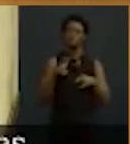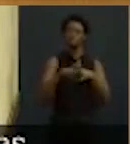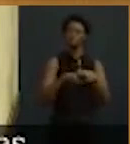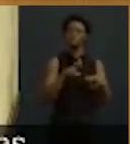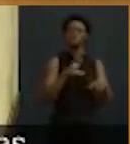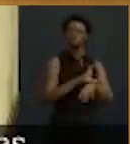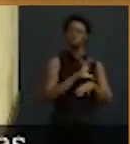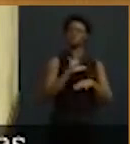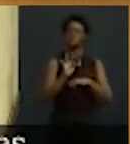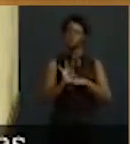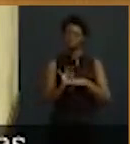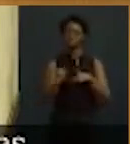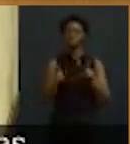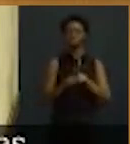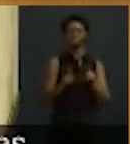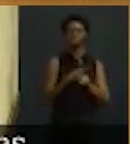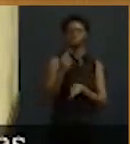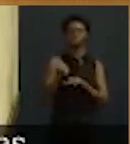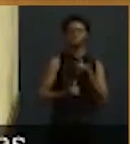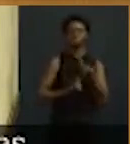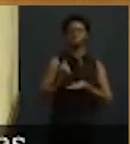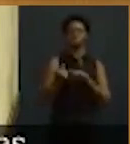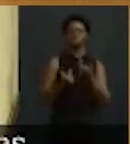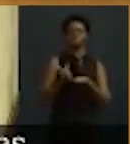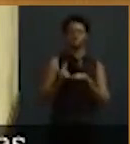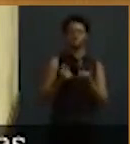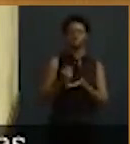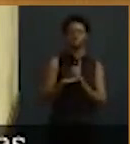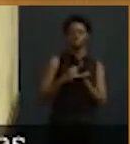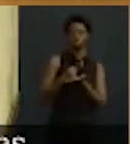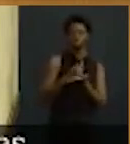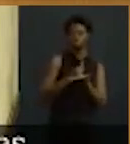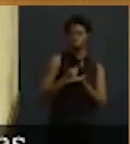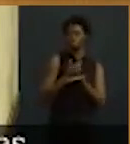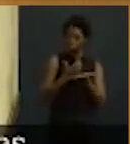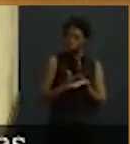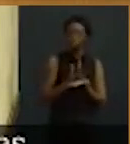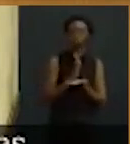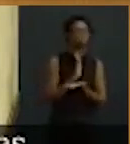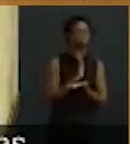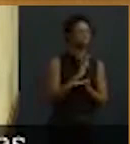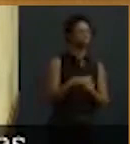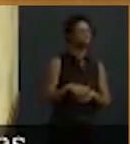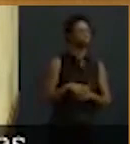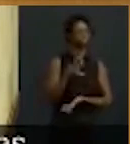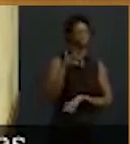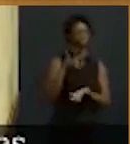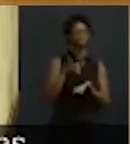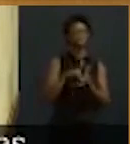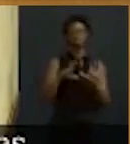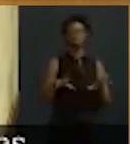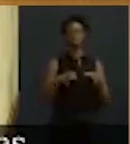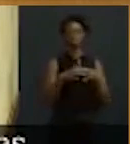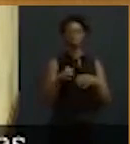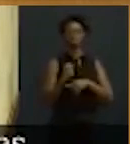conjunto de atribuições e garantias que a lei fundamental lhe outorgou. Verdadeiro órgão de Estado, é dizer, não sujeito